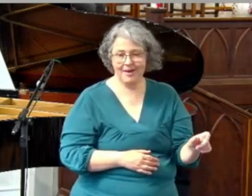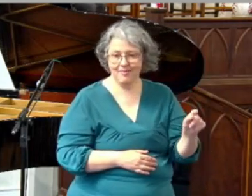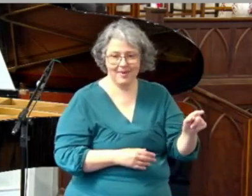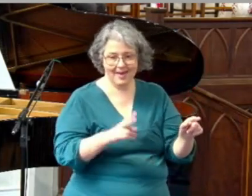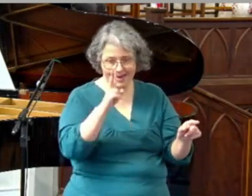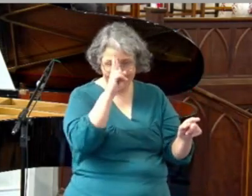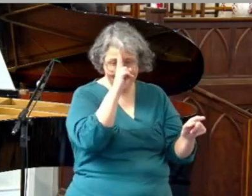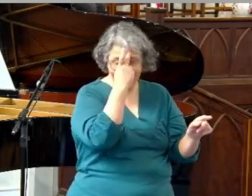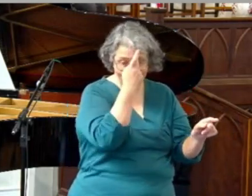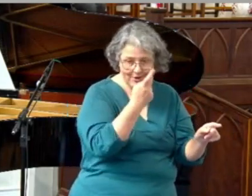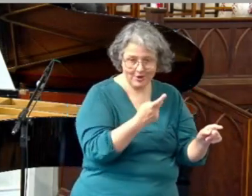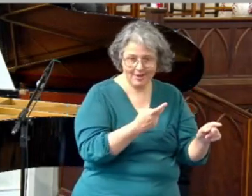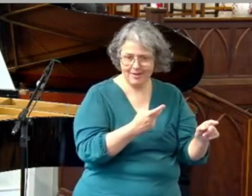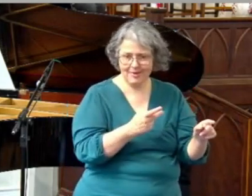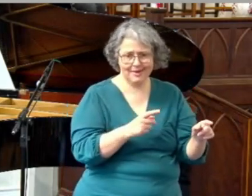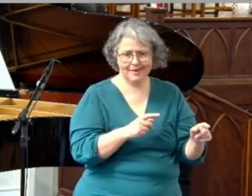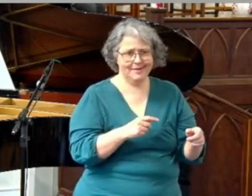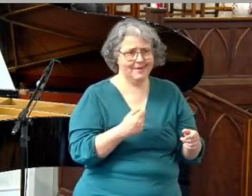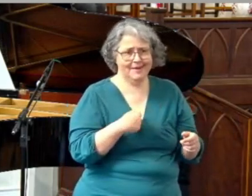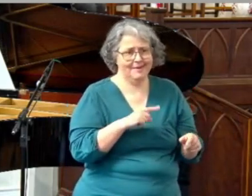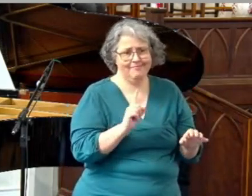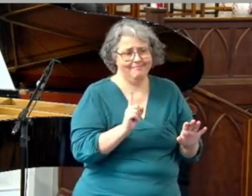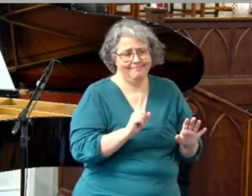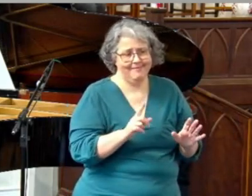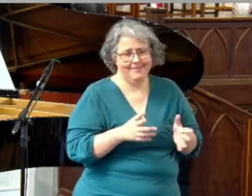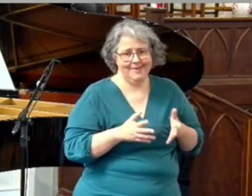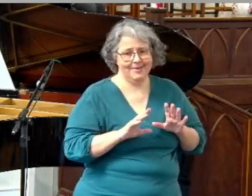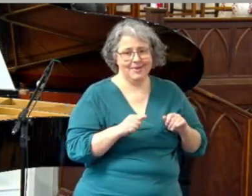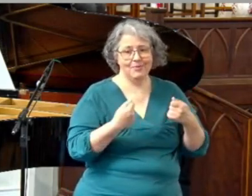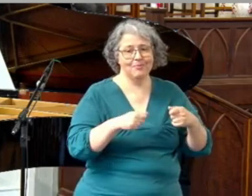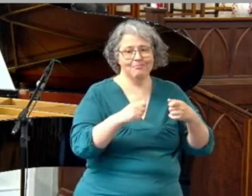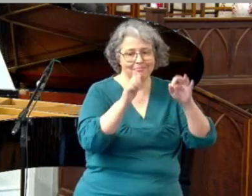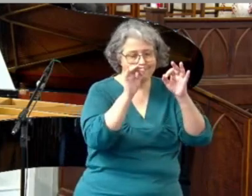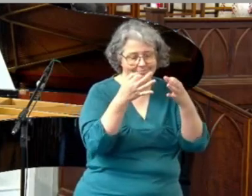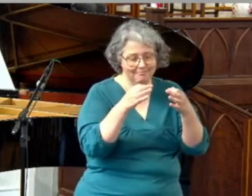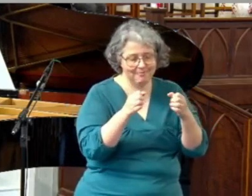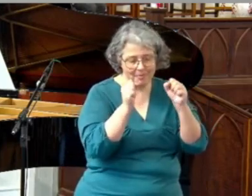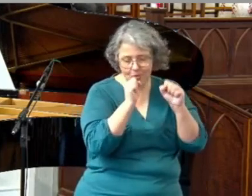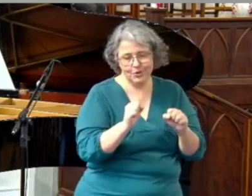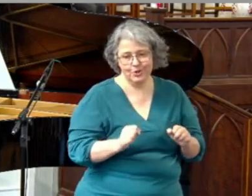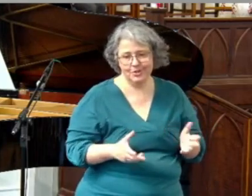improvável. O nome dela, Rosaria Butterfield.